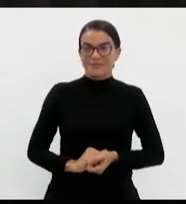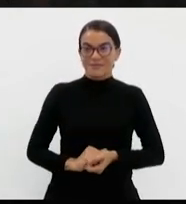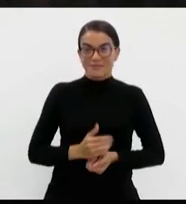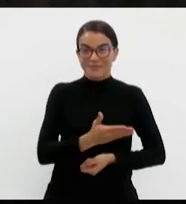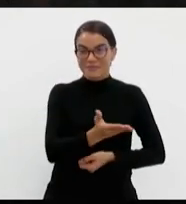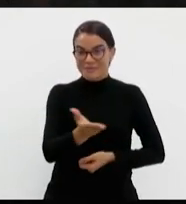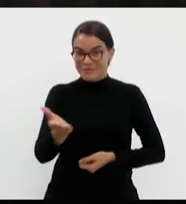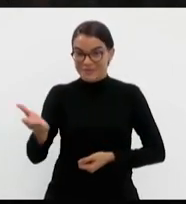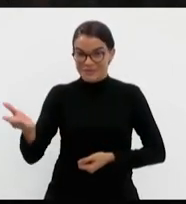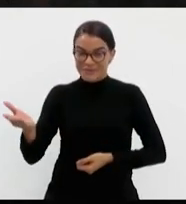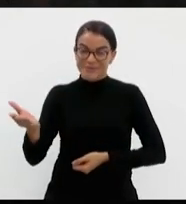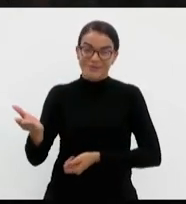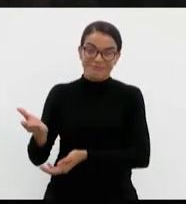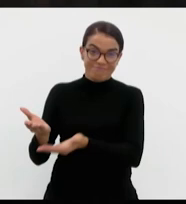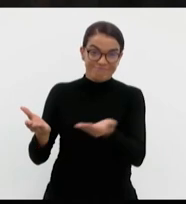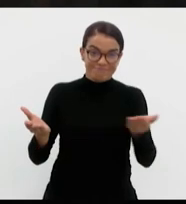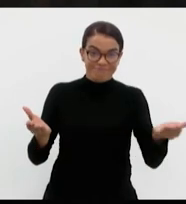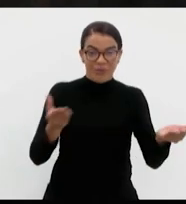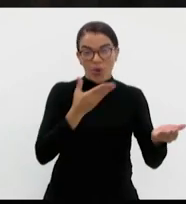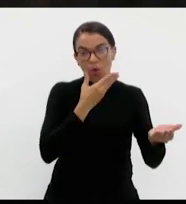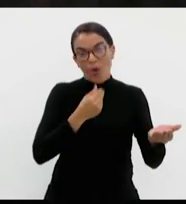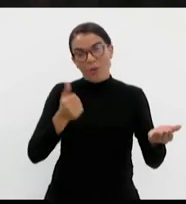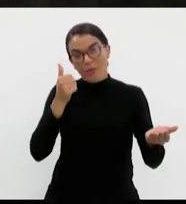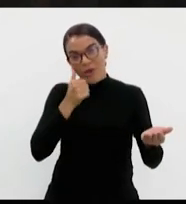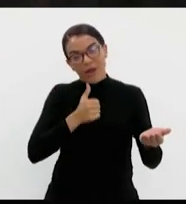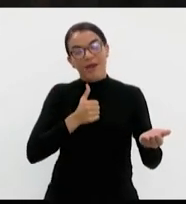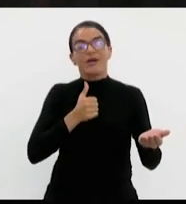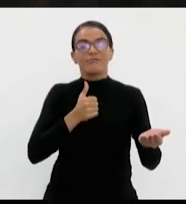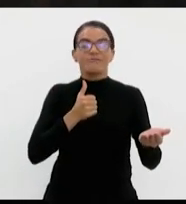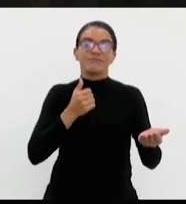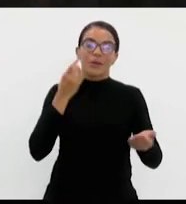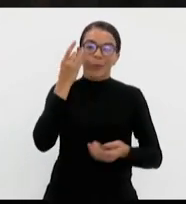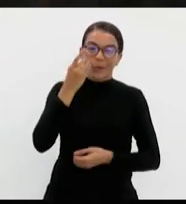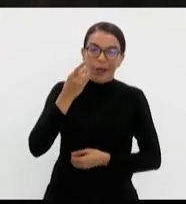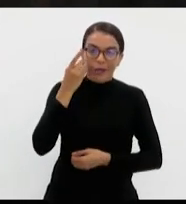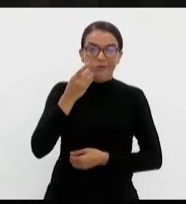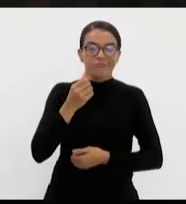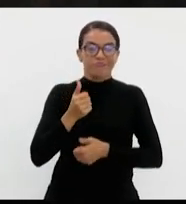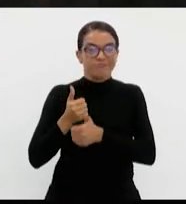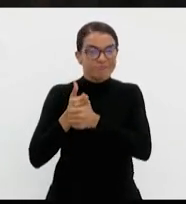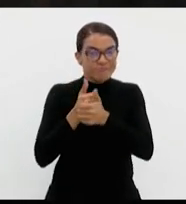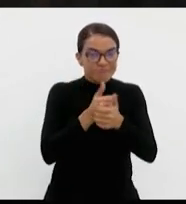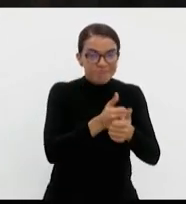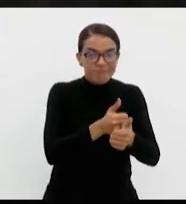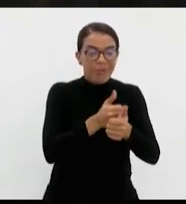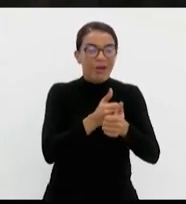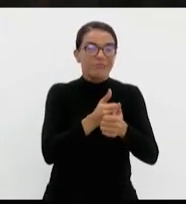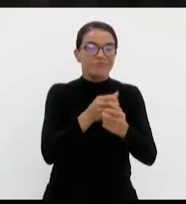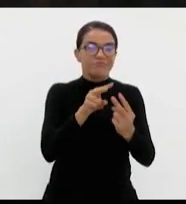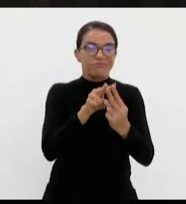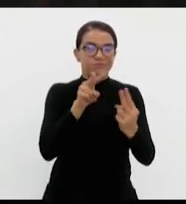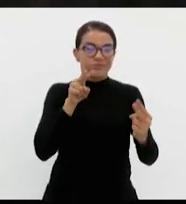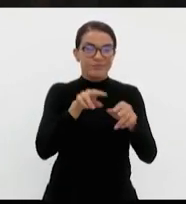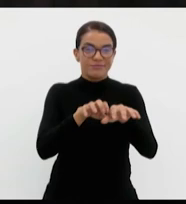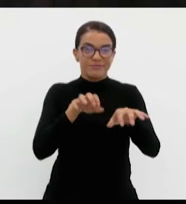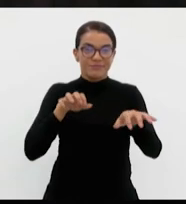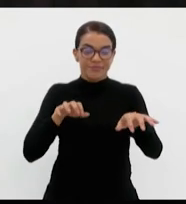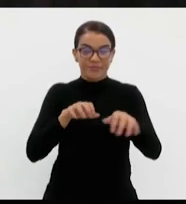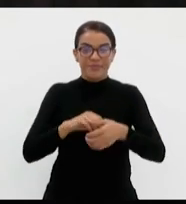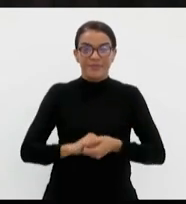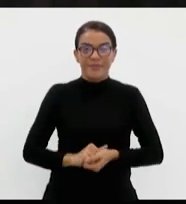senhoras e senhores deputados que nos acompanham de forma remota,